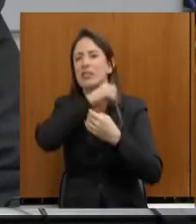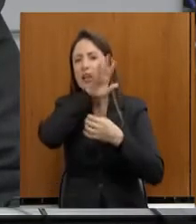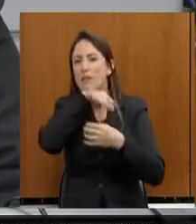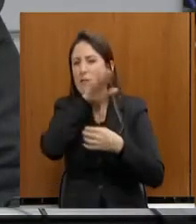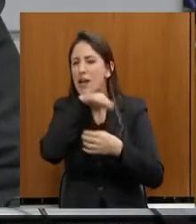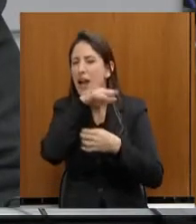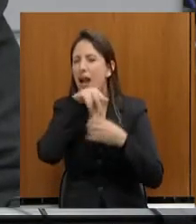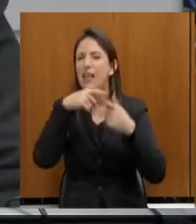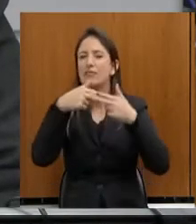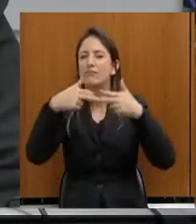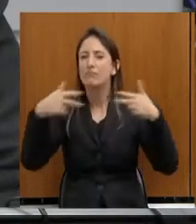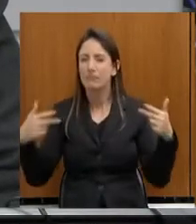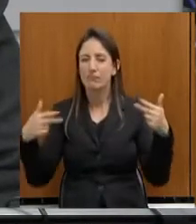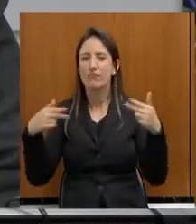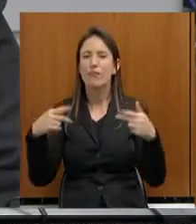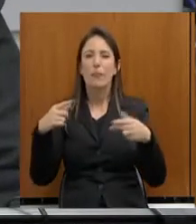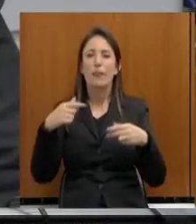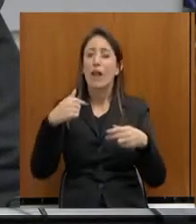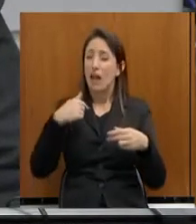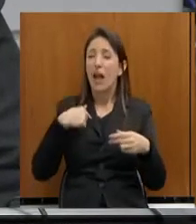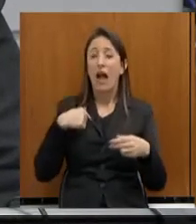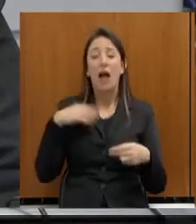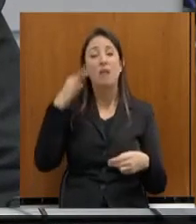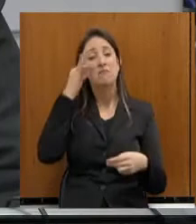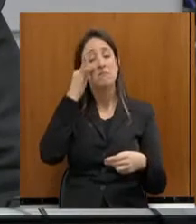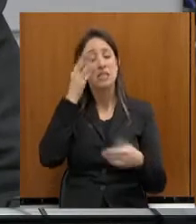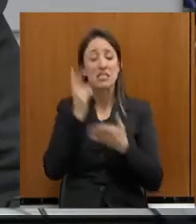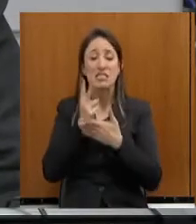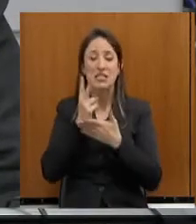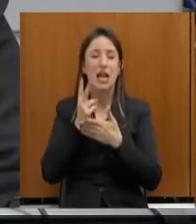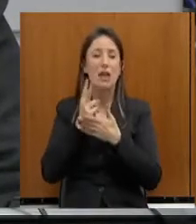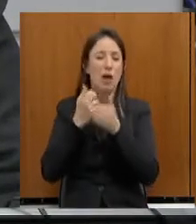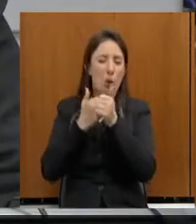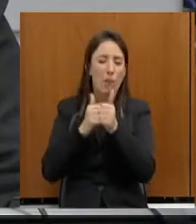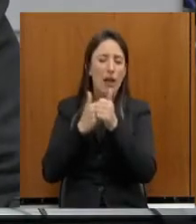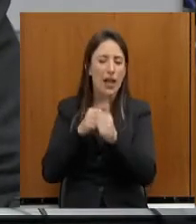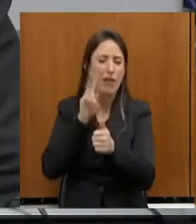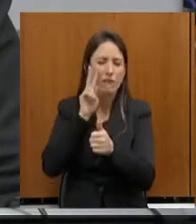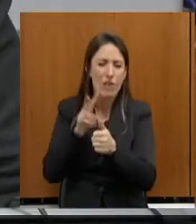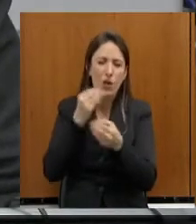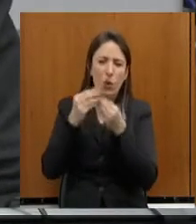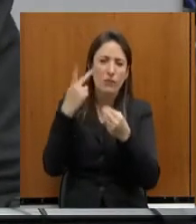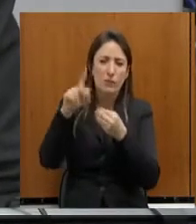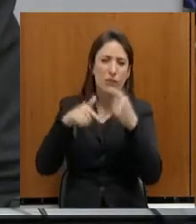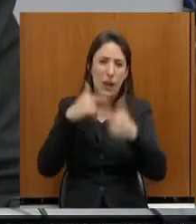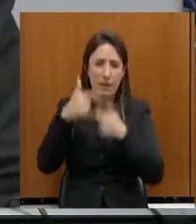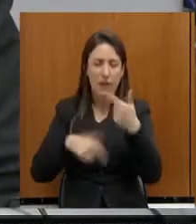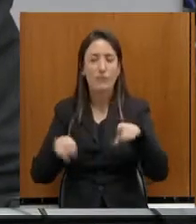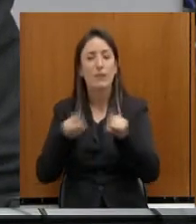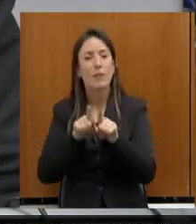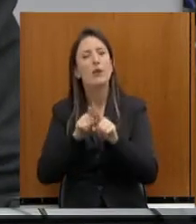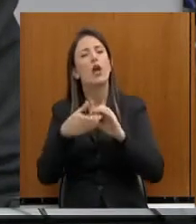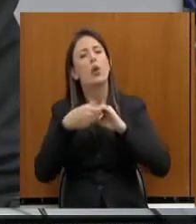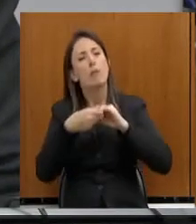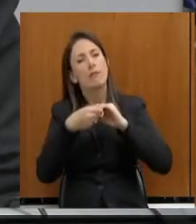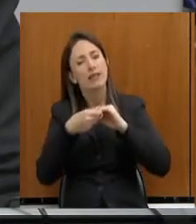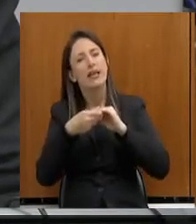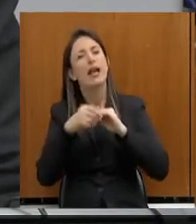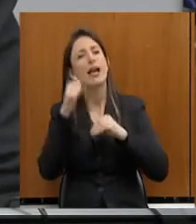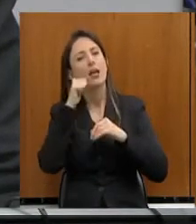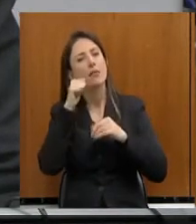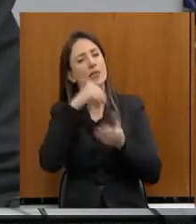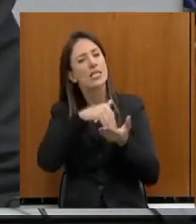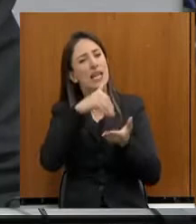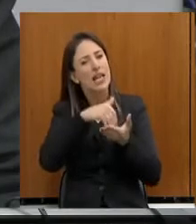compor temos a oportunidade de acompanhar de perto o trabalho quero cumprimentar a que a secretária Marília